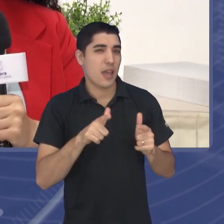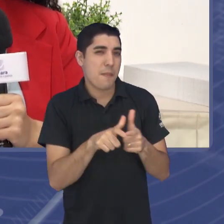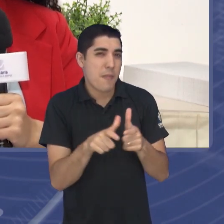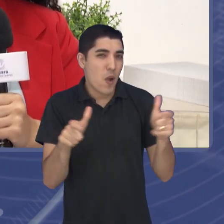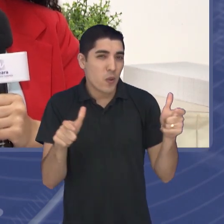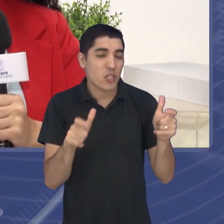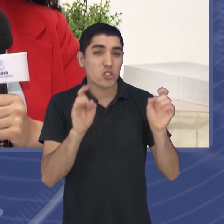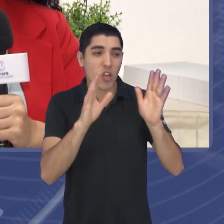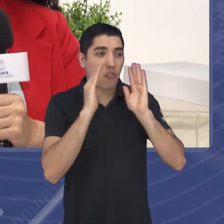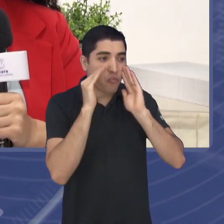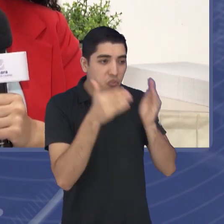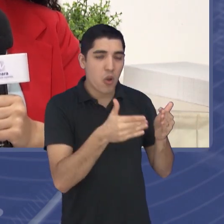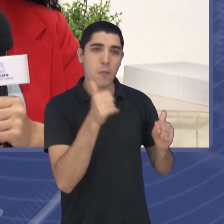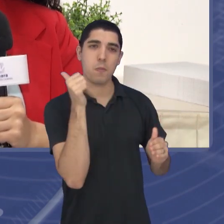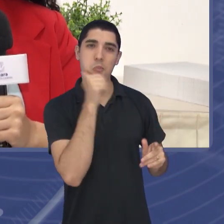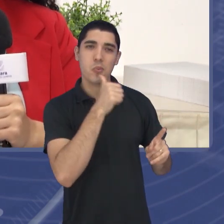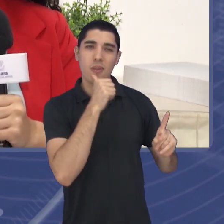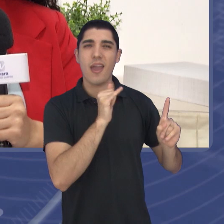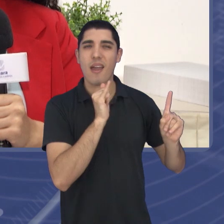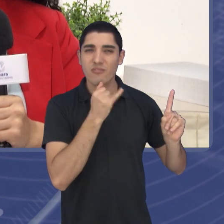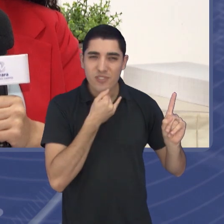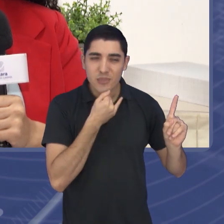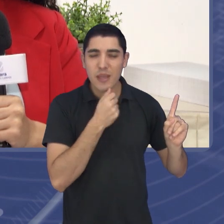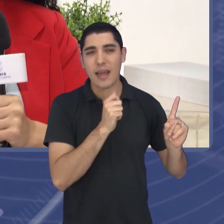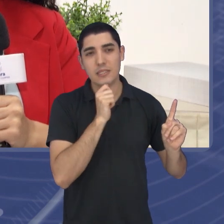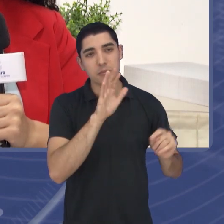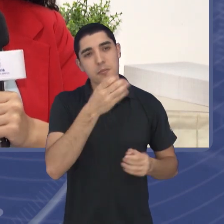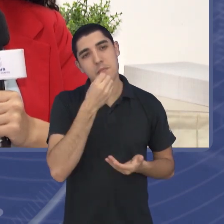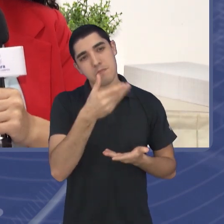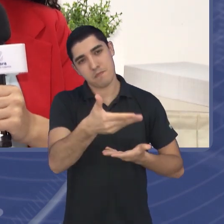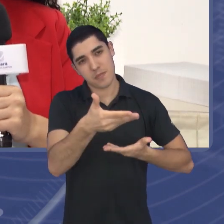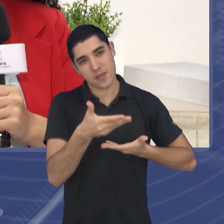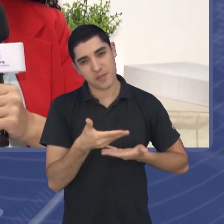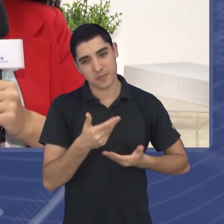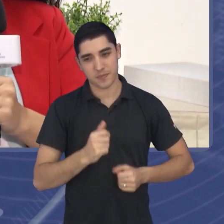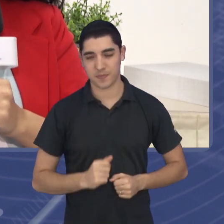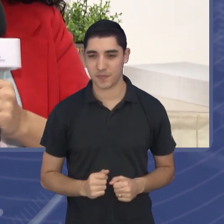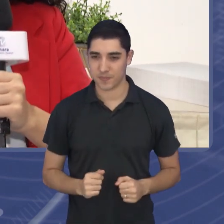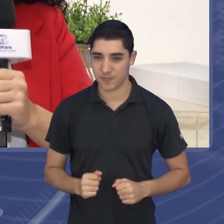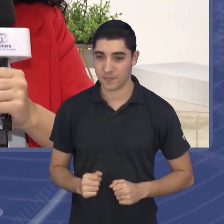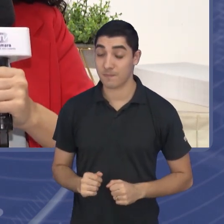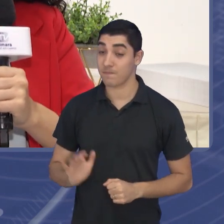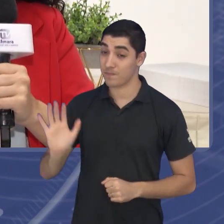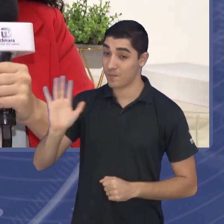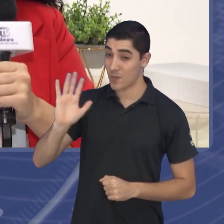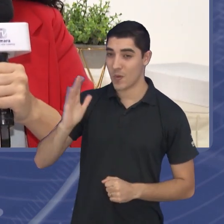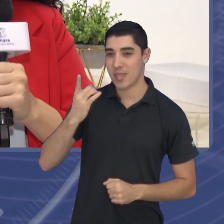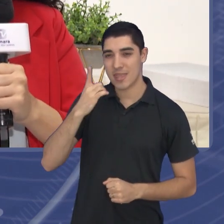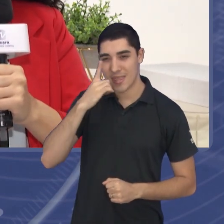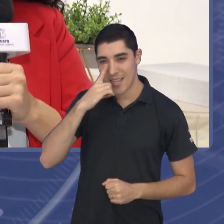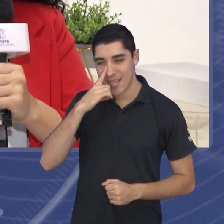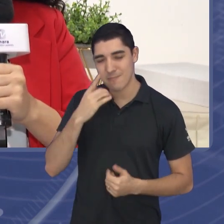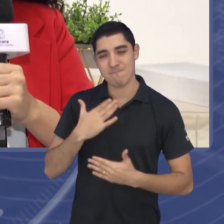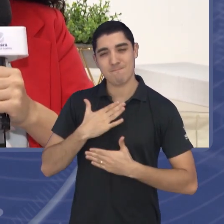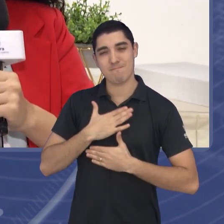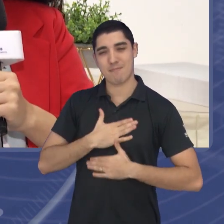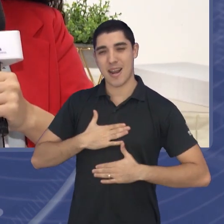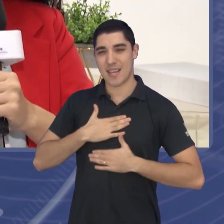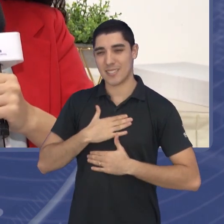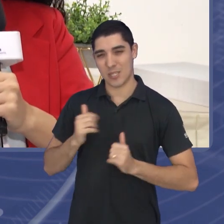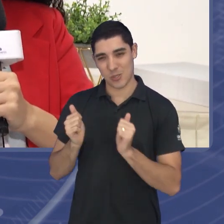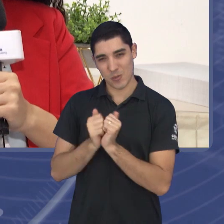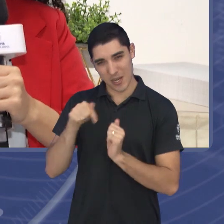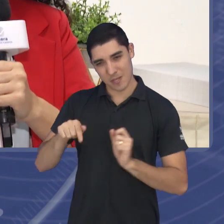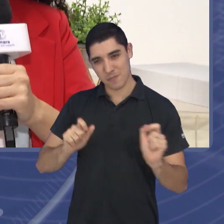aos gêneros ainda, né, infelizmente. Sejam muito bem-vindas. Oi, Dani, sempre um prazer estar aqui com vocês